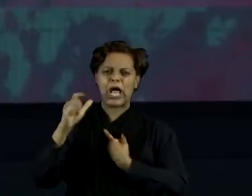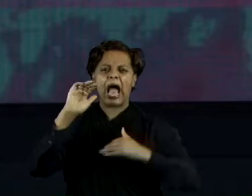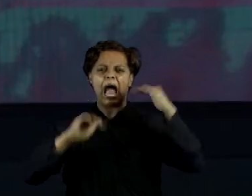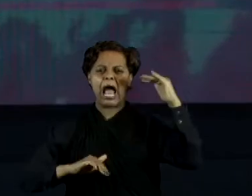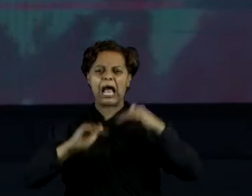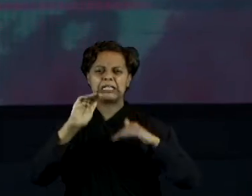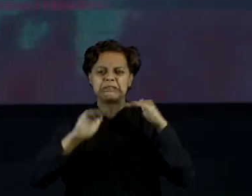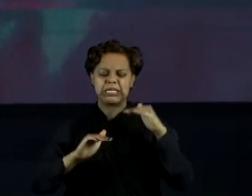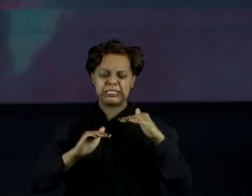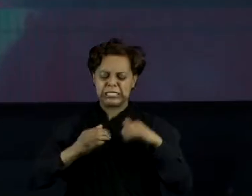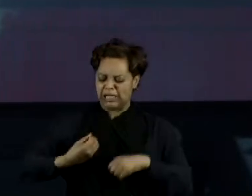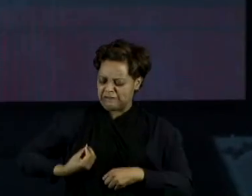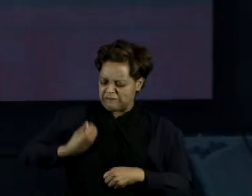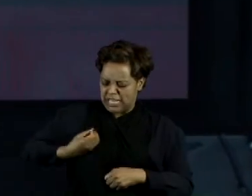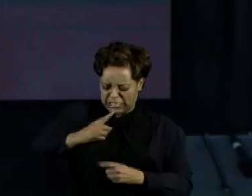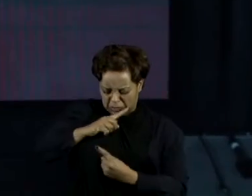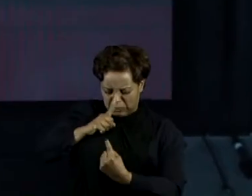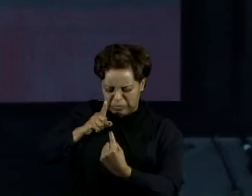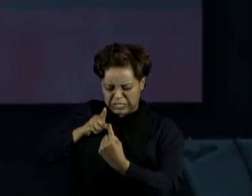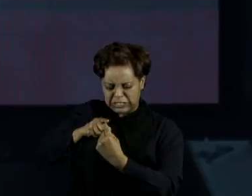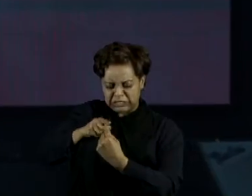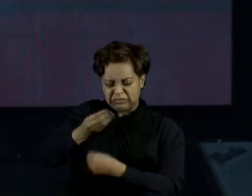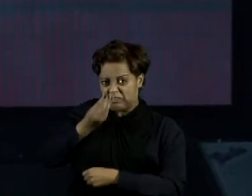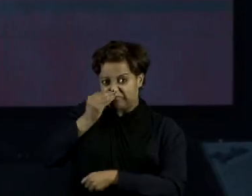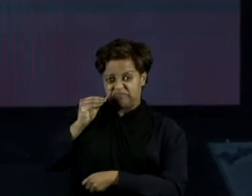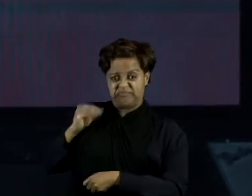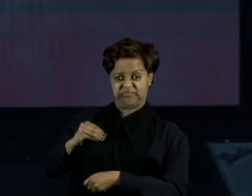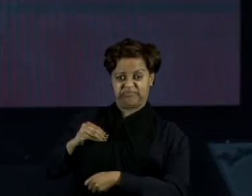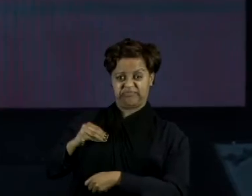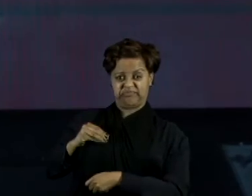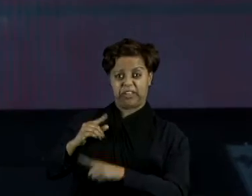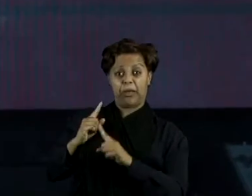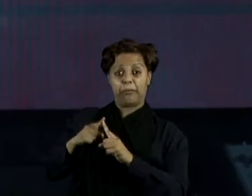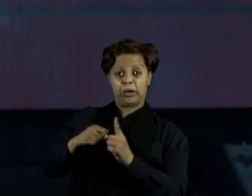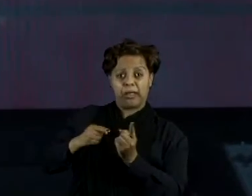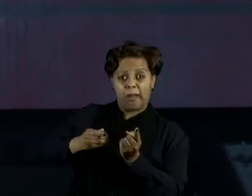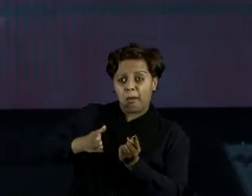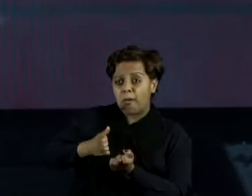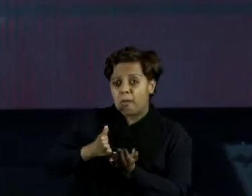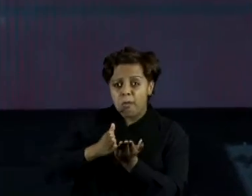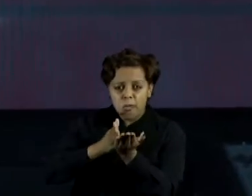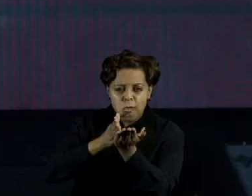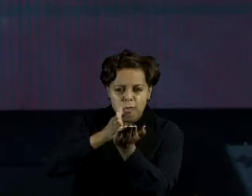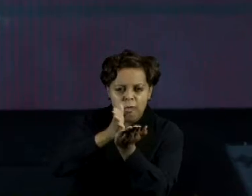abandonamos o propósito porque ouvimos as vozes desse mundo.